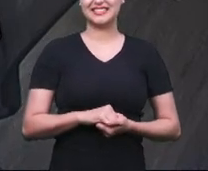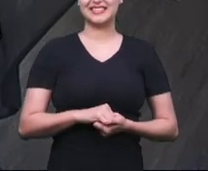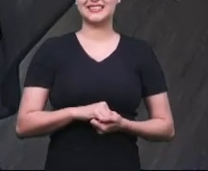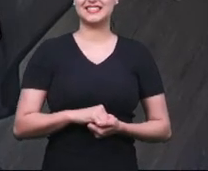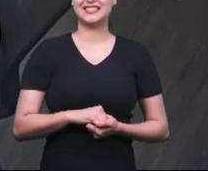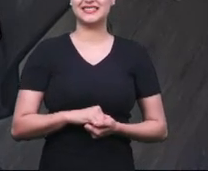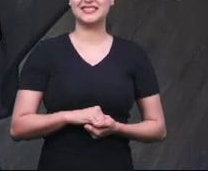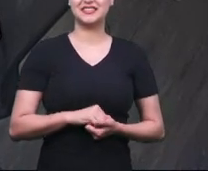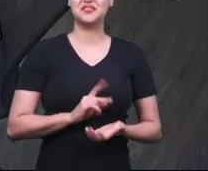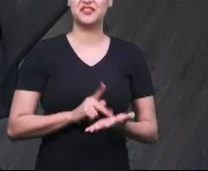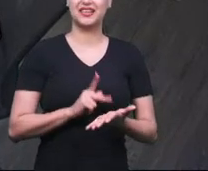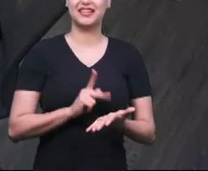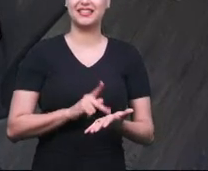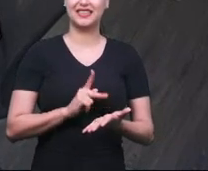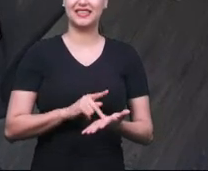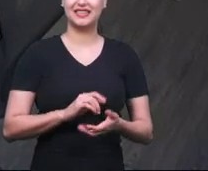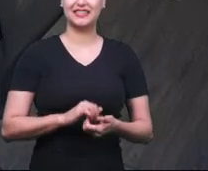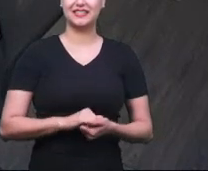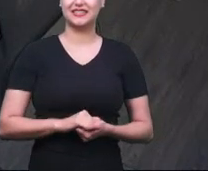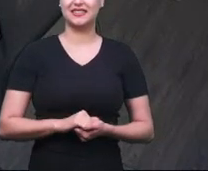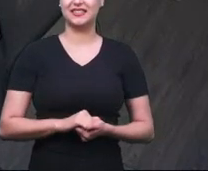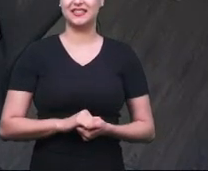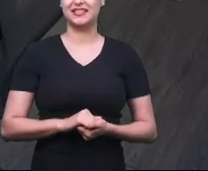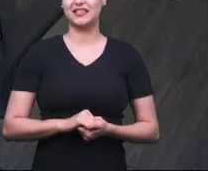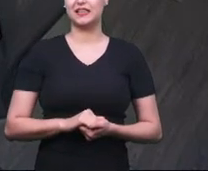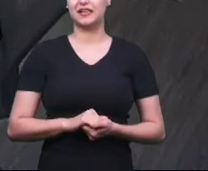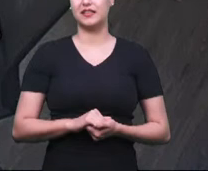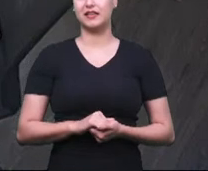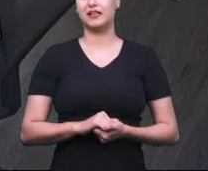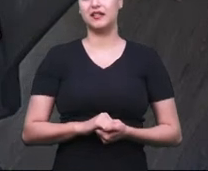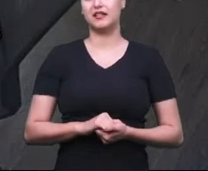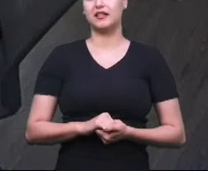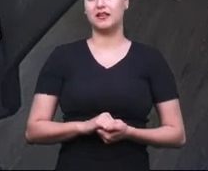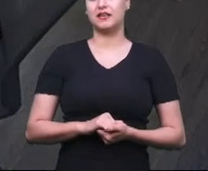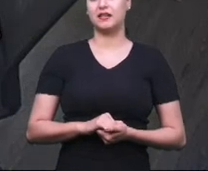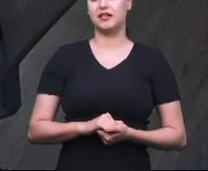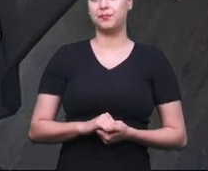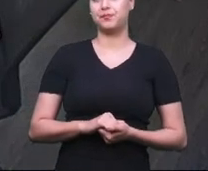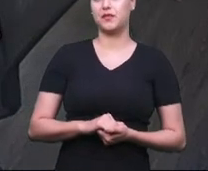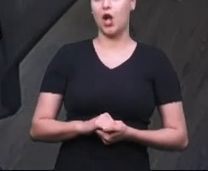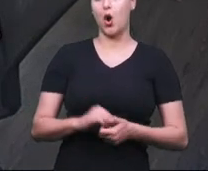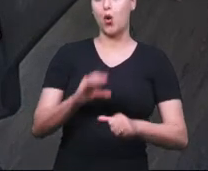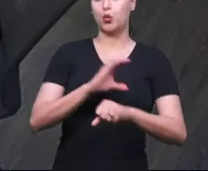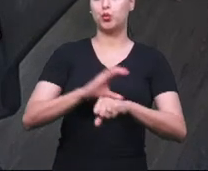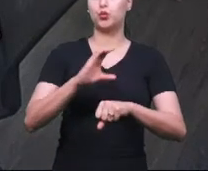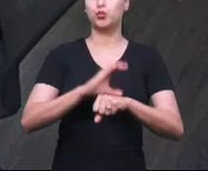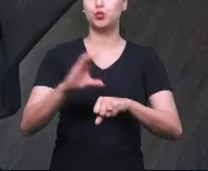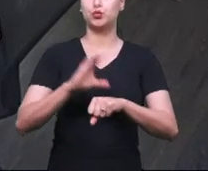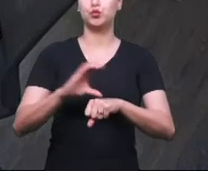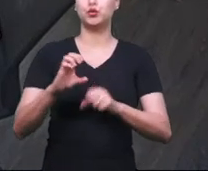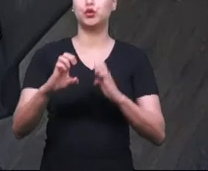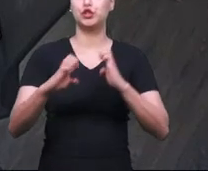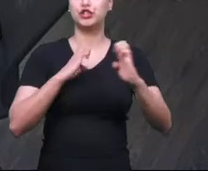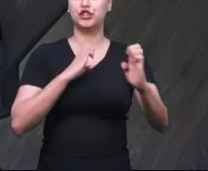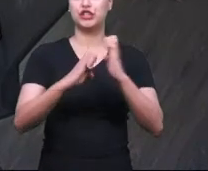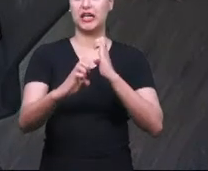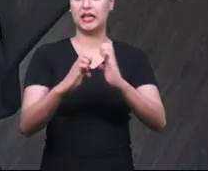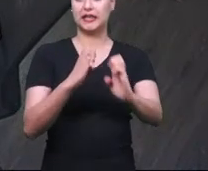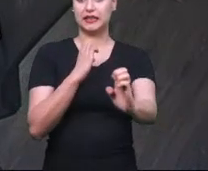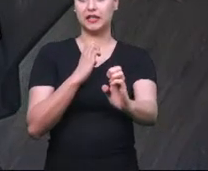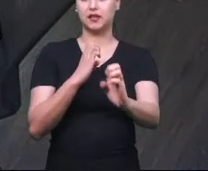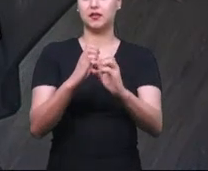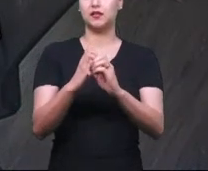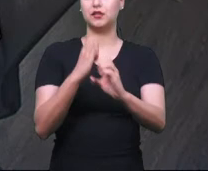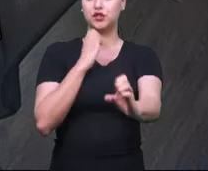é verdade. Agora, com relação ao curso de engenharia, eu já atuava na